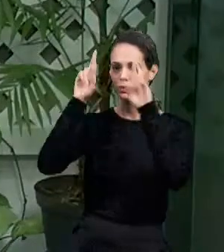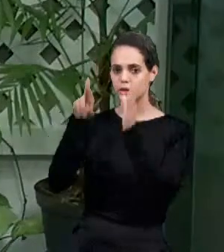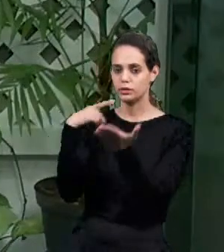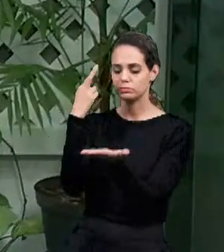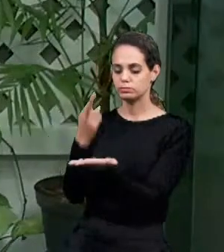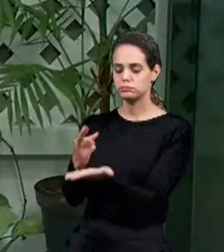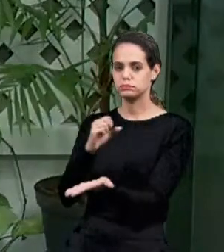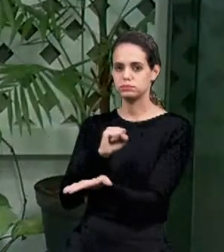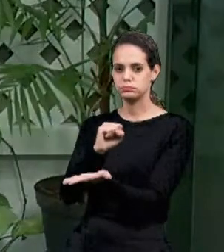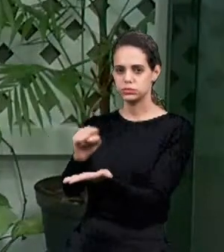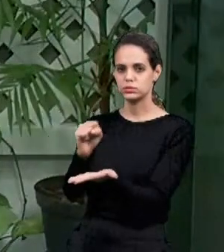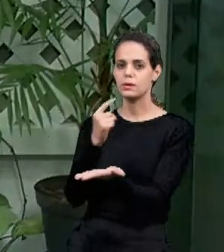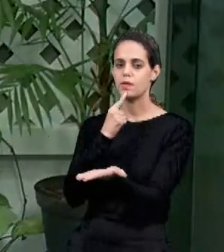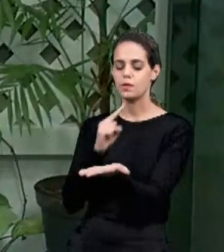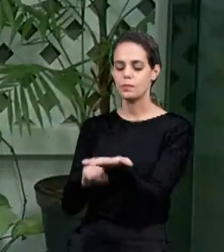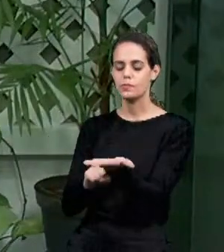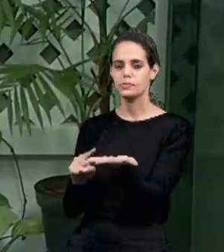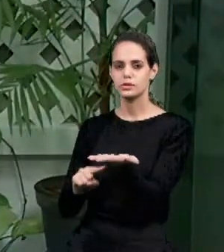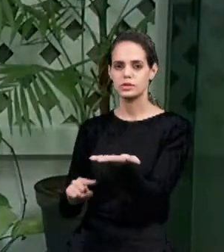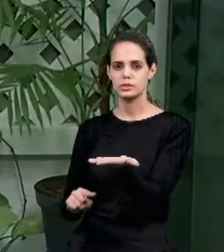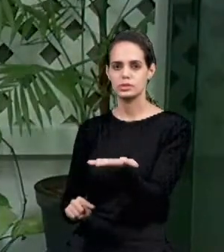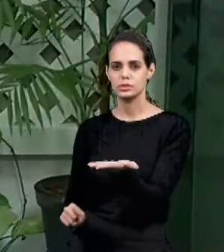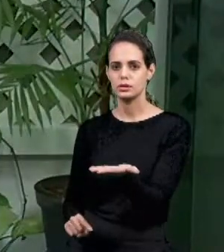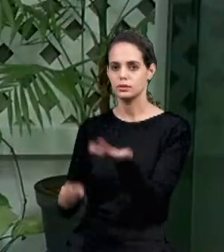oferece o sangue do cordeiro,